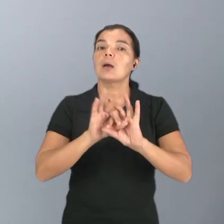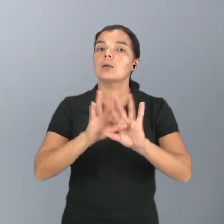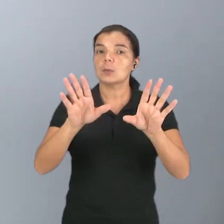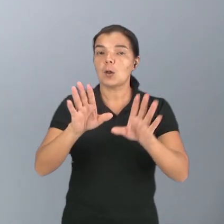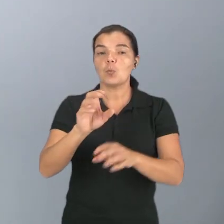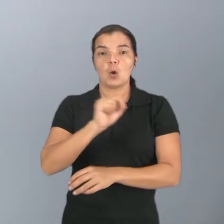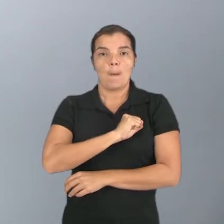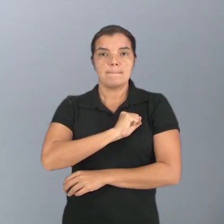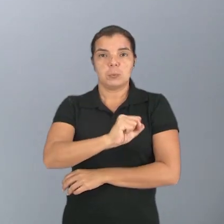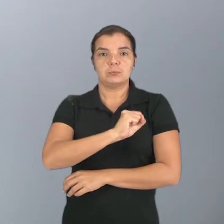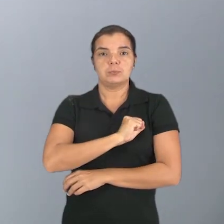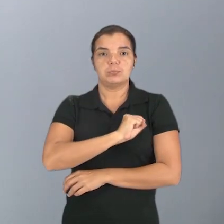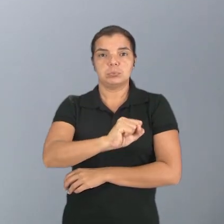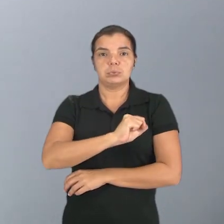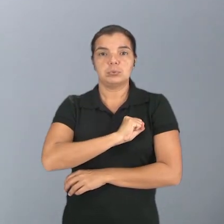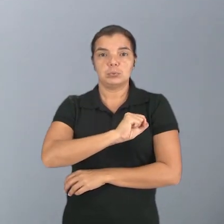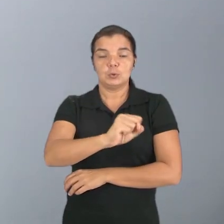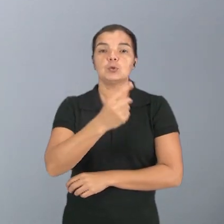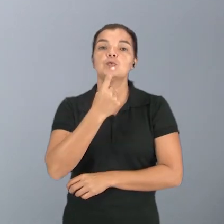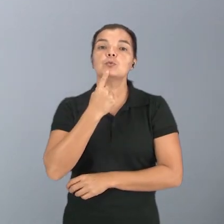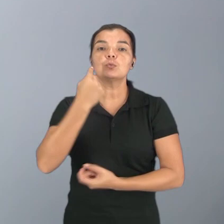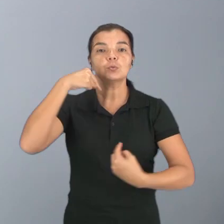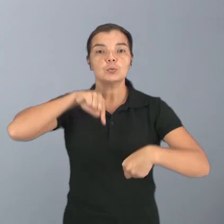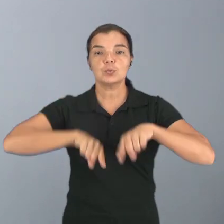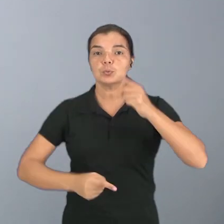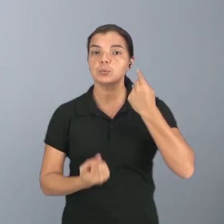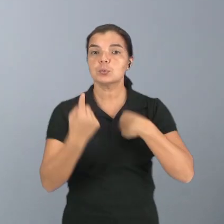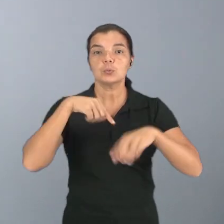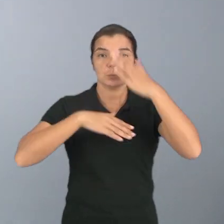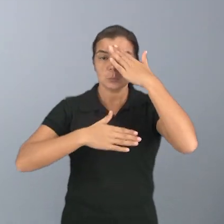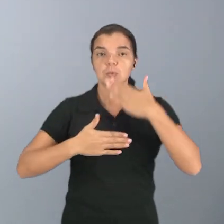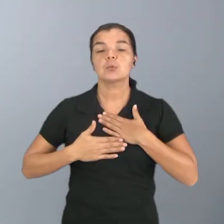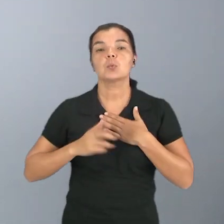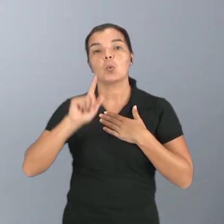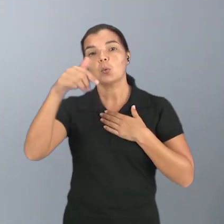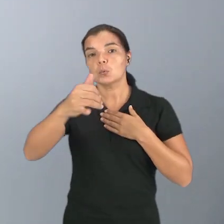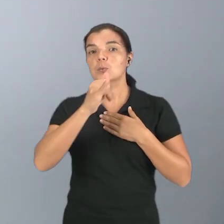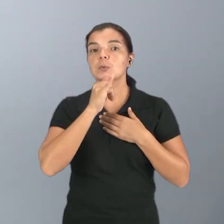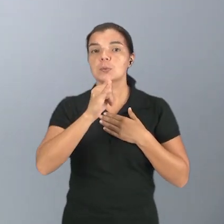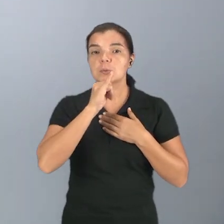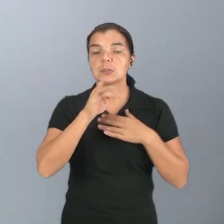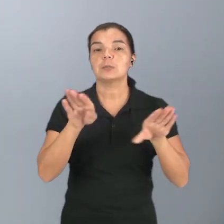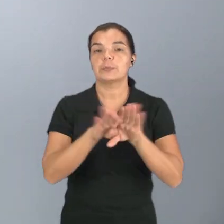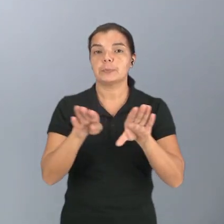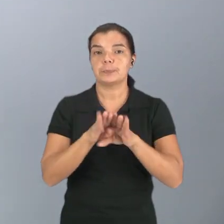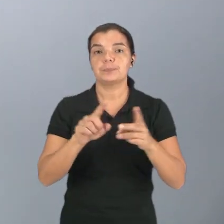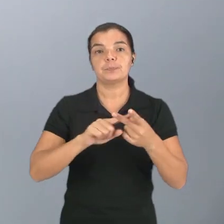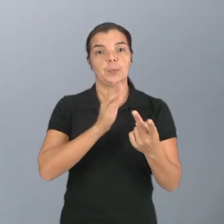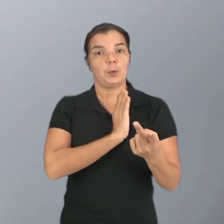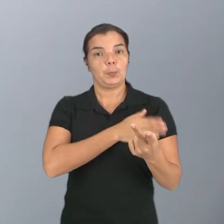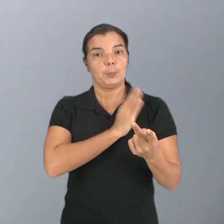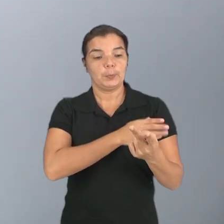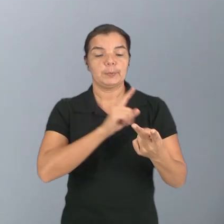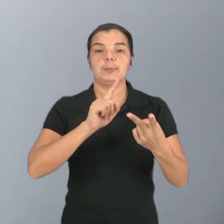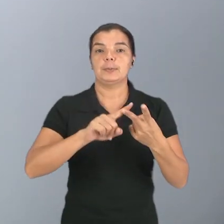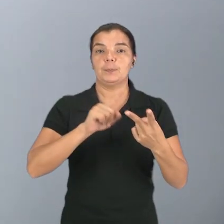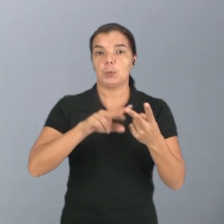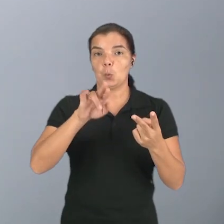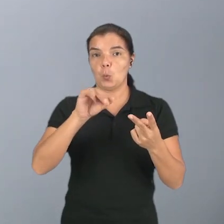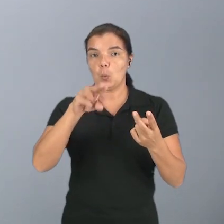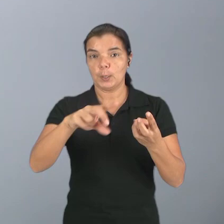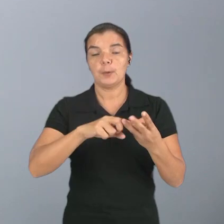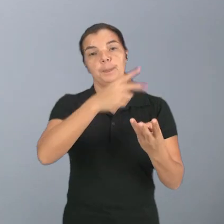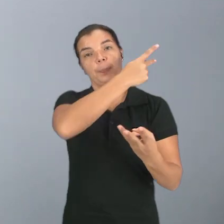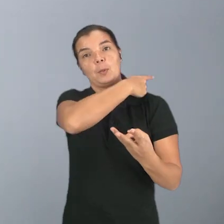permitindo o bombeamento do sangue para todo o resto do meu corpo. Outros exemplos de órgãos que eu tenho aí, o meu coração, o rim,